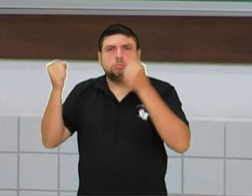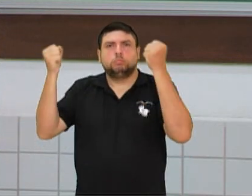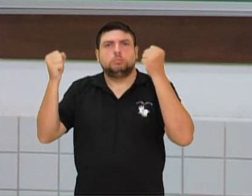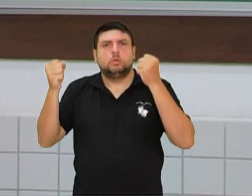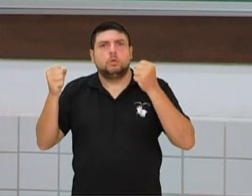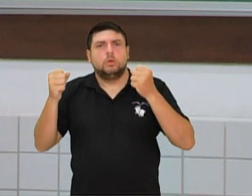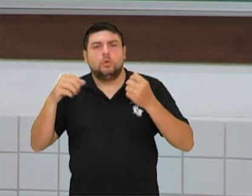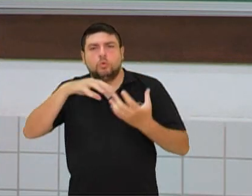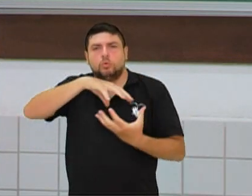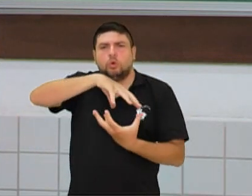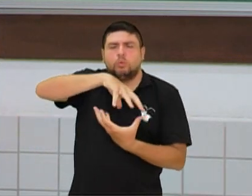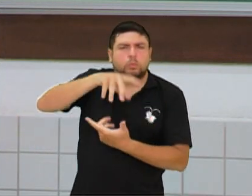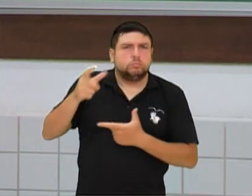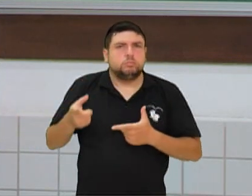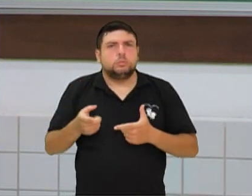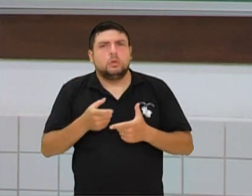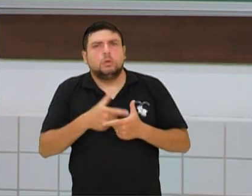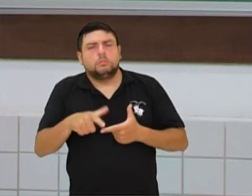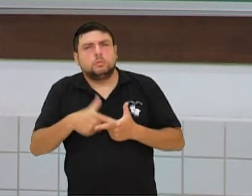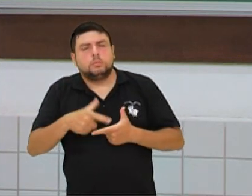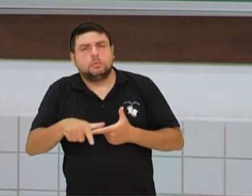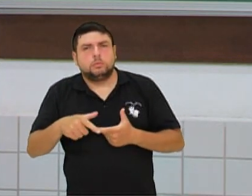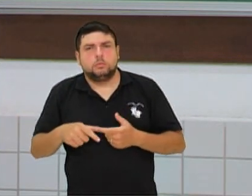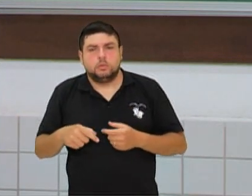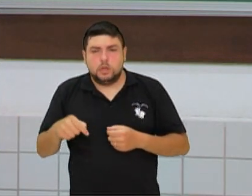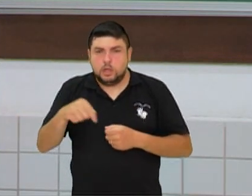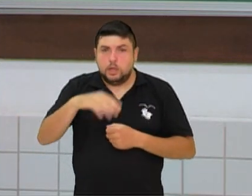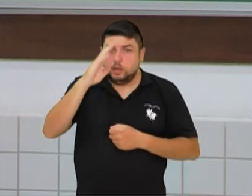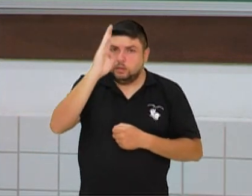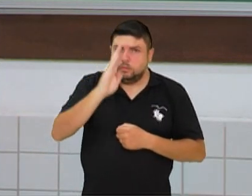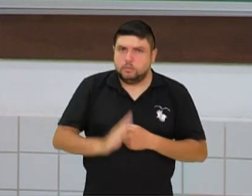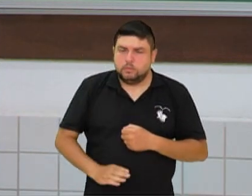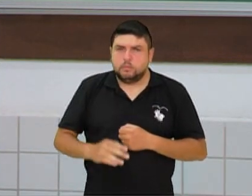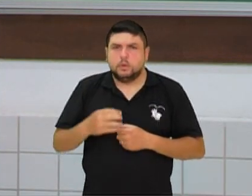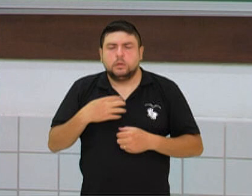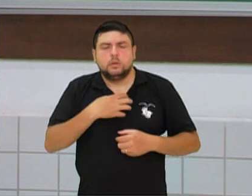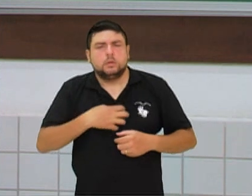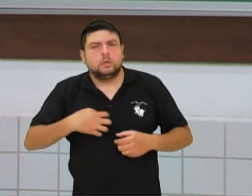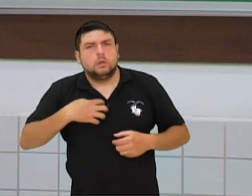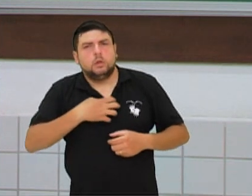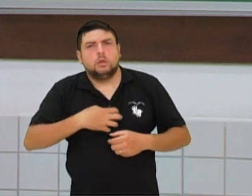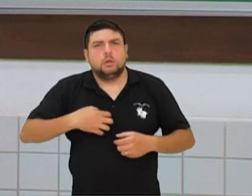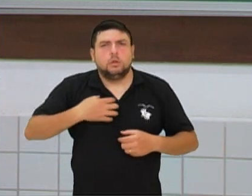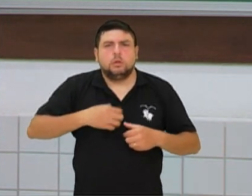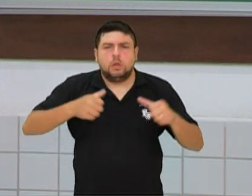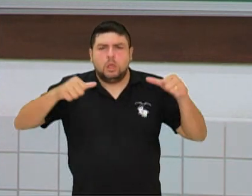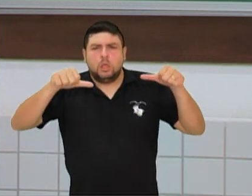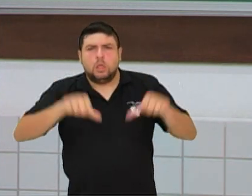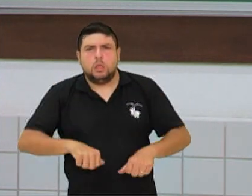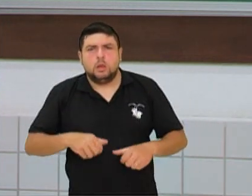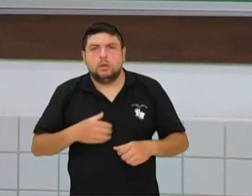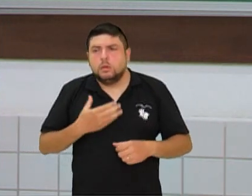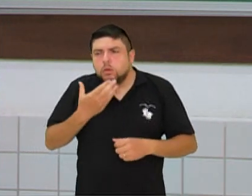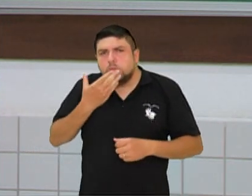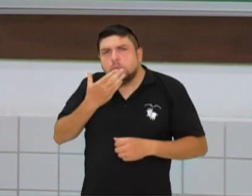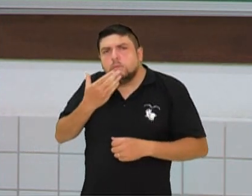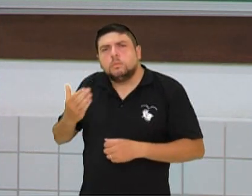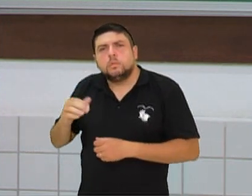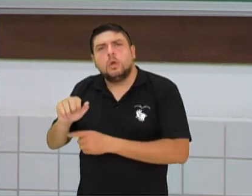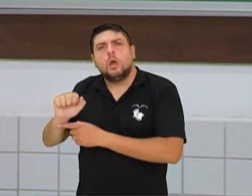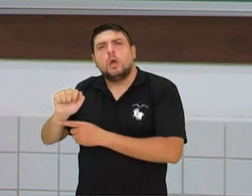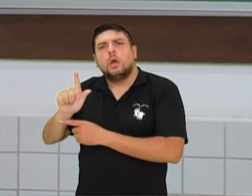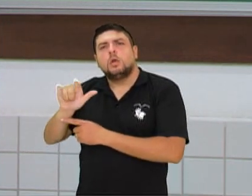afetados. E o Oswald também foi, e ele teve que pedir empréstimo a um agiota que cobrava juros